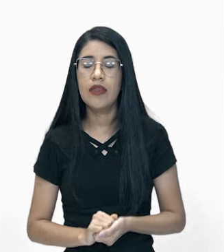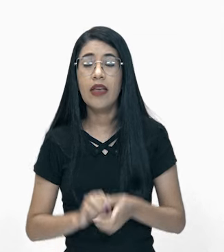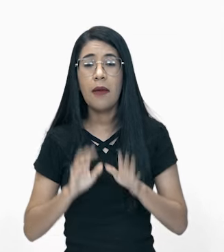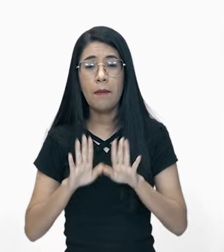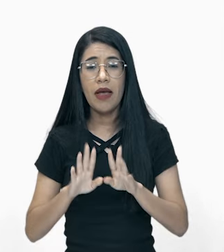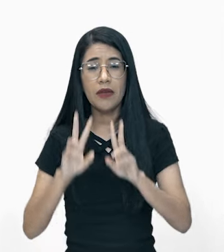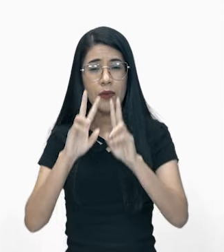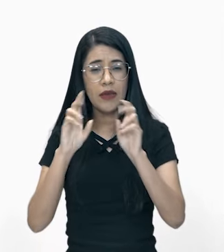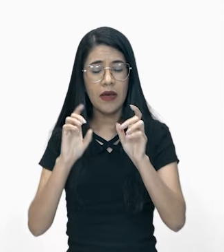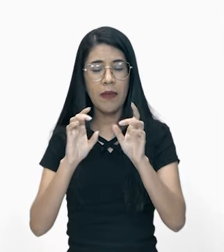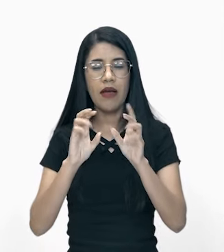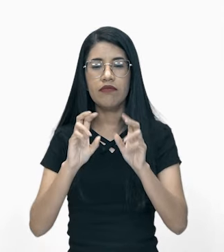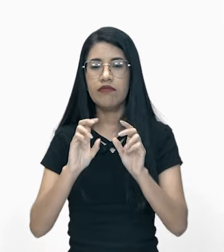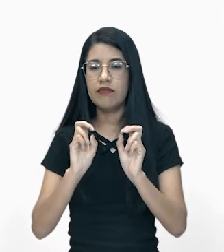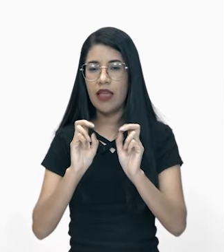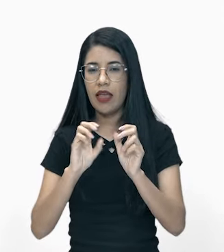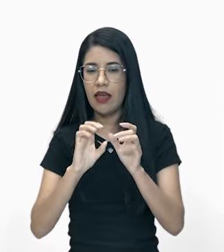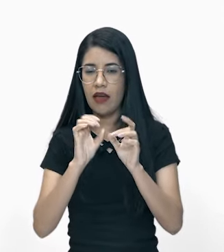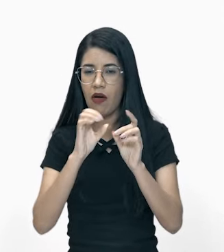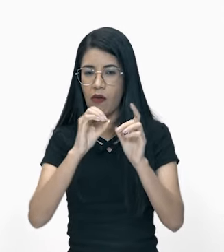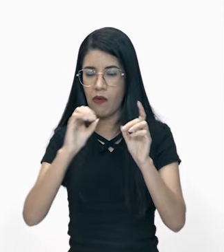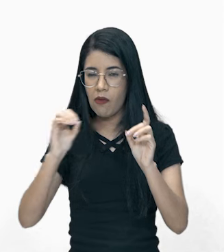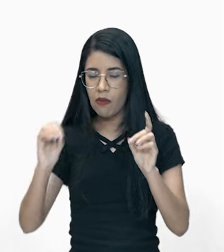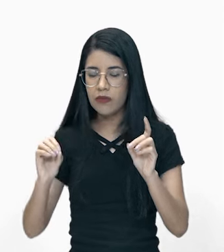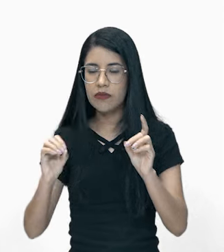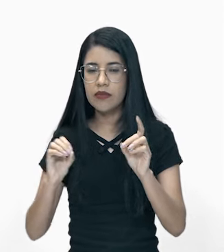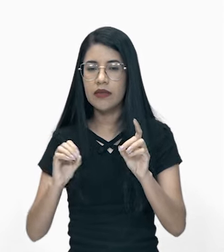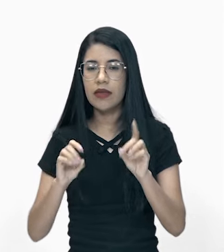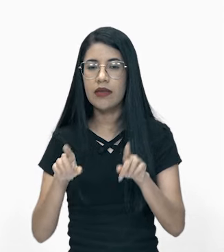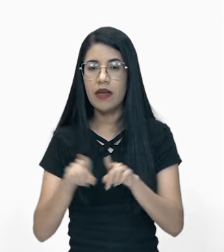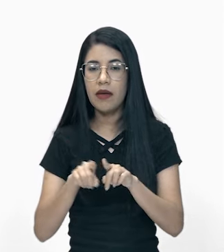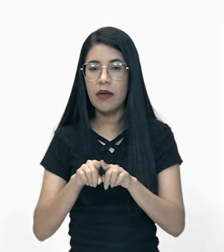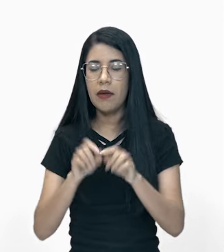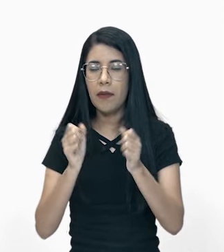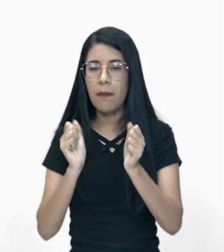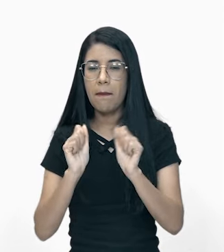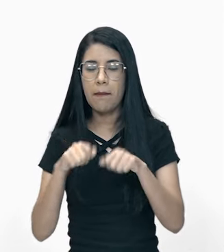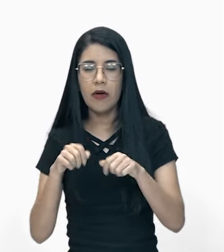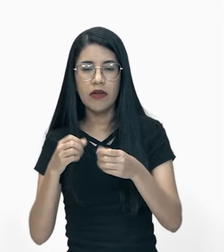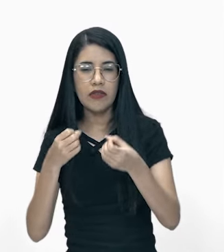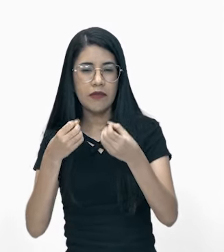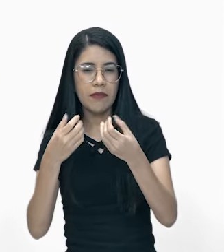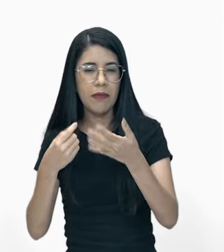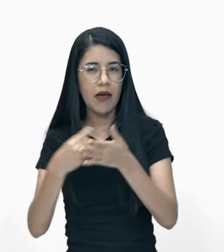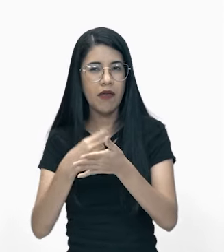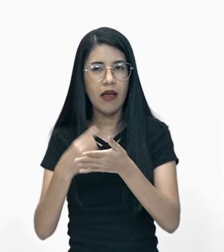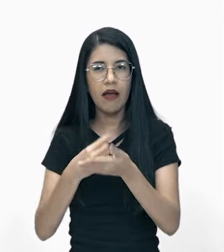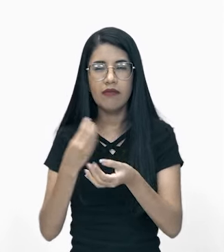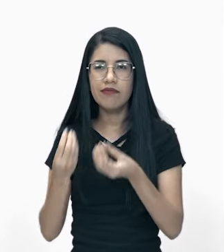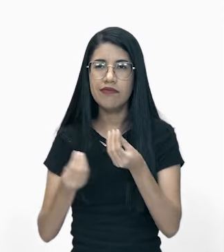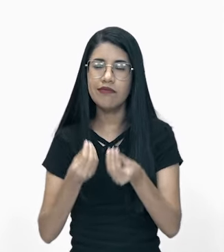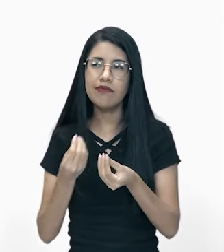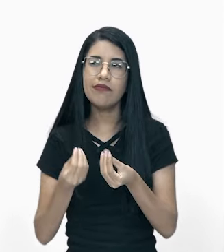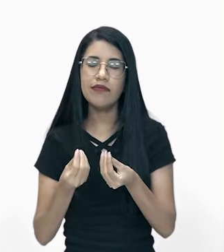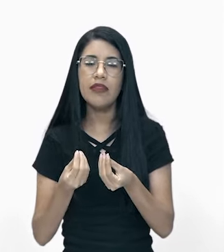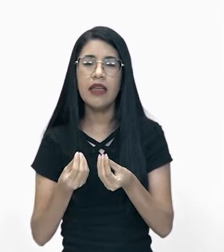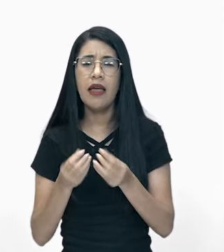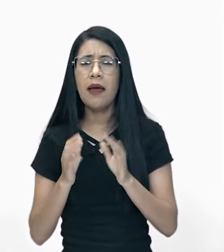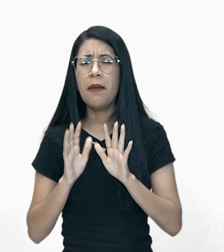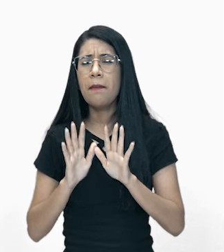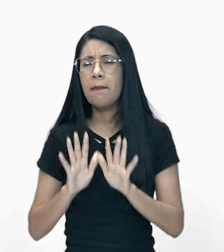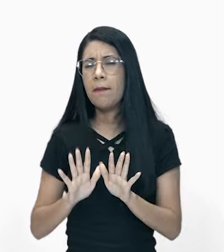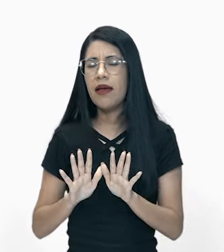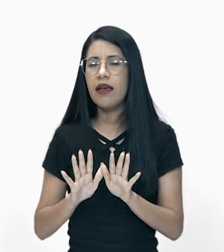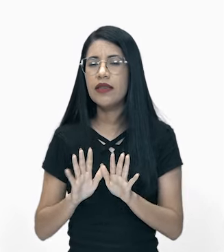ondas eletromagnéticas, você também pode estar se perguntando, professora, mas o que